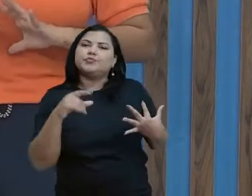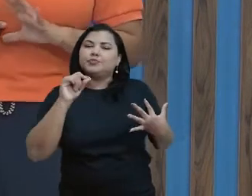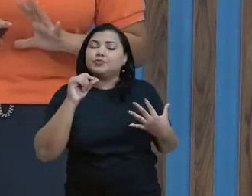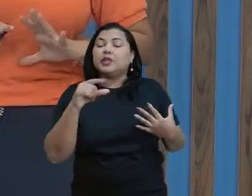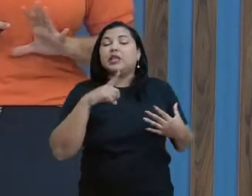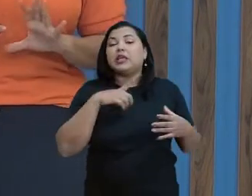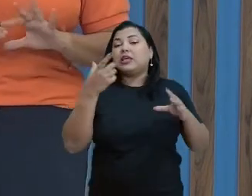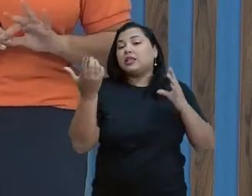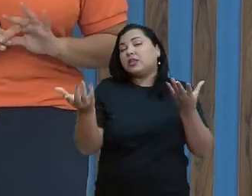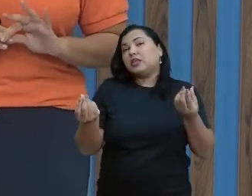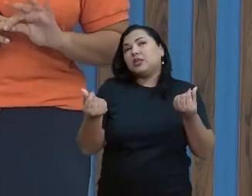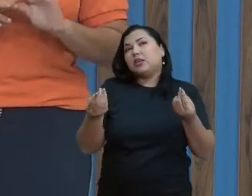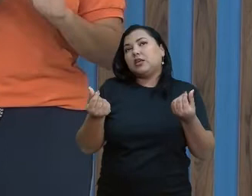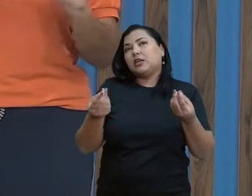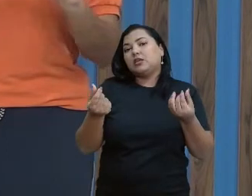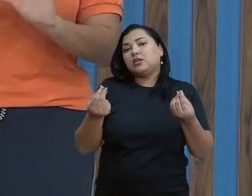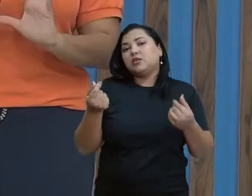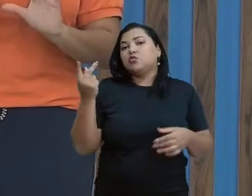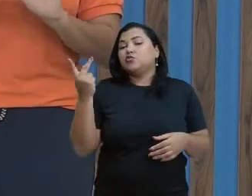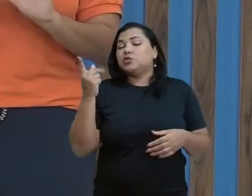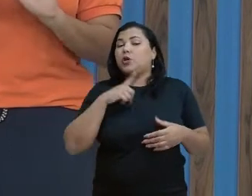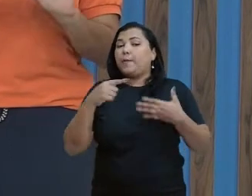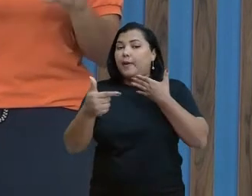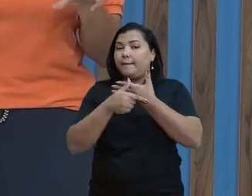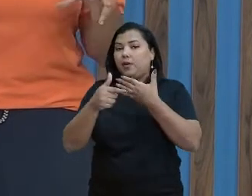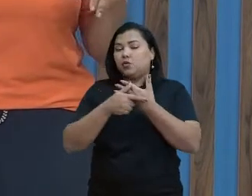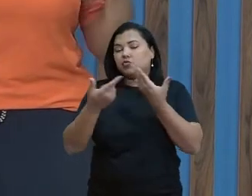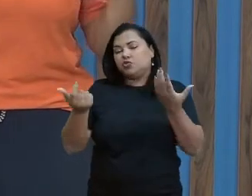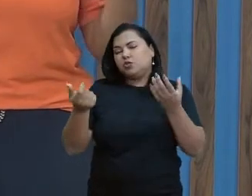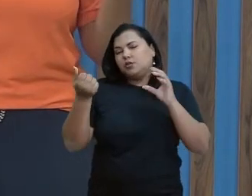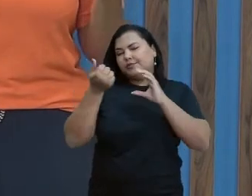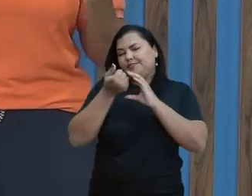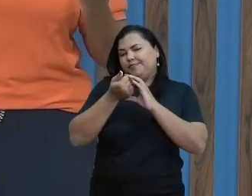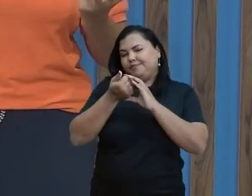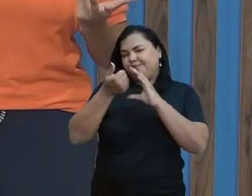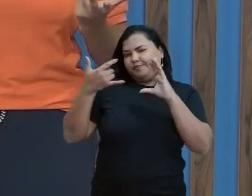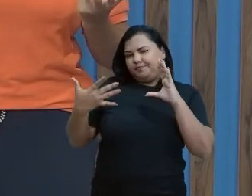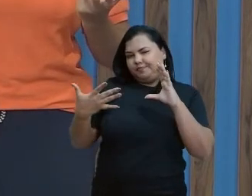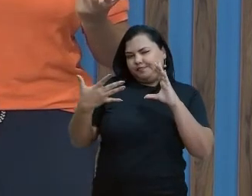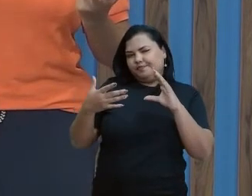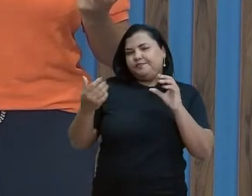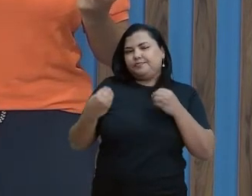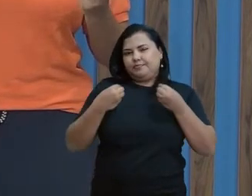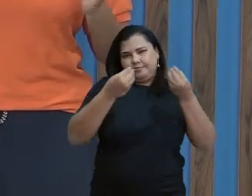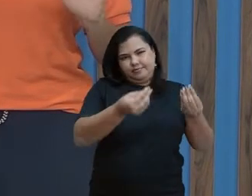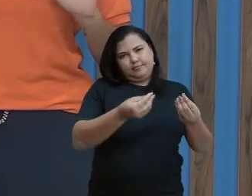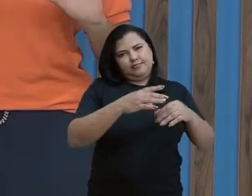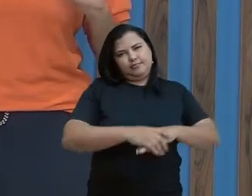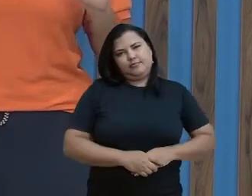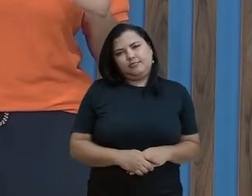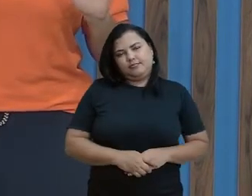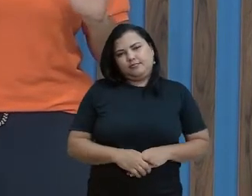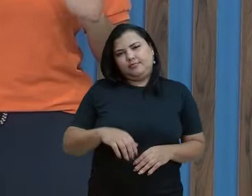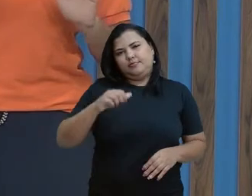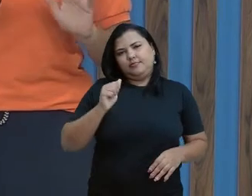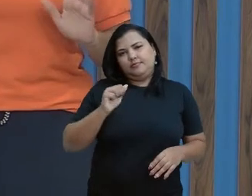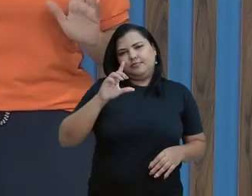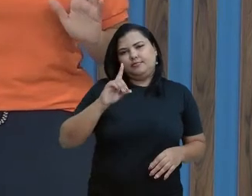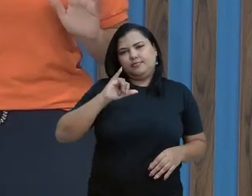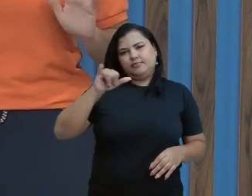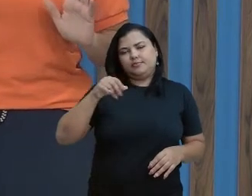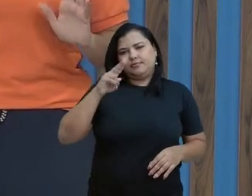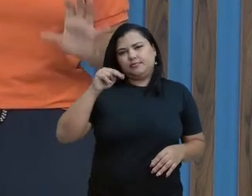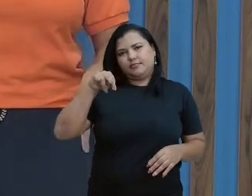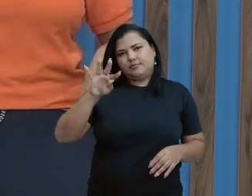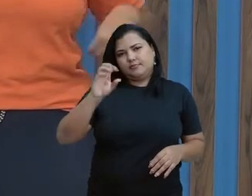quero dizer que elas vão ter uma função de um adjunto adnominal. E para eu dizer isso, eu preciso que